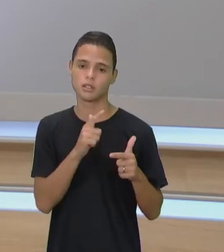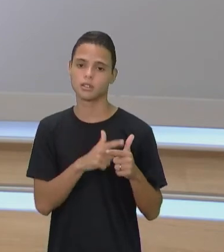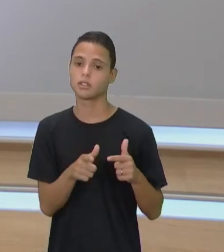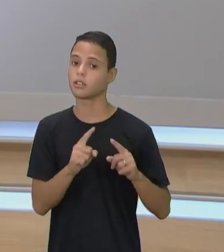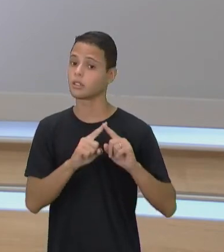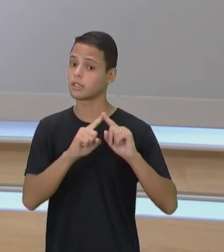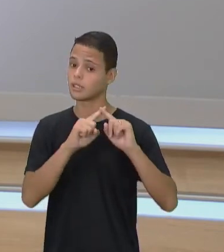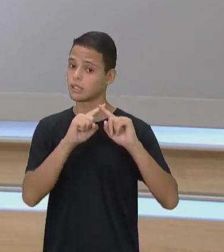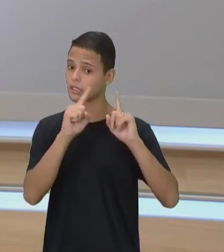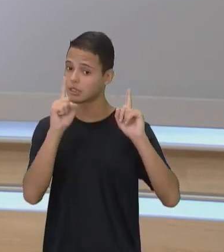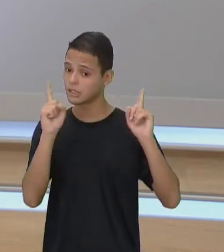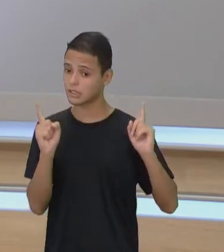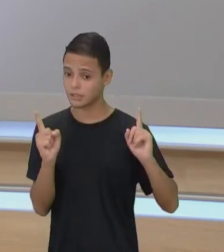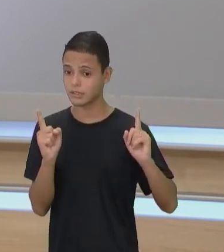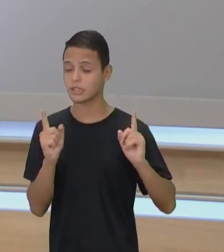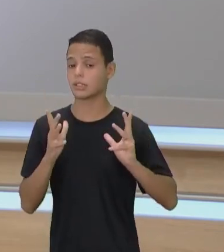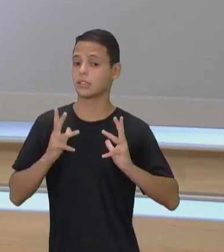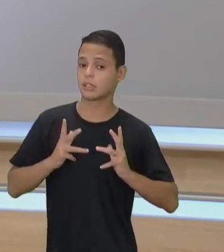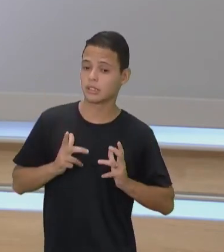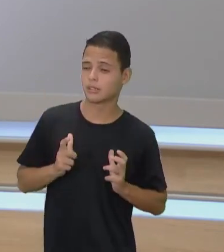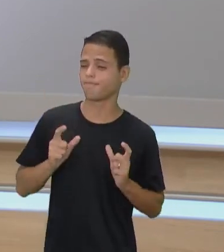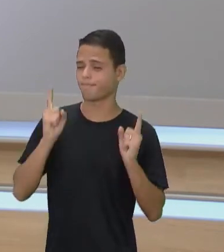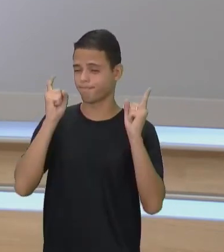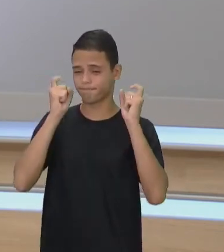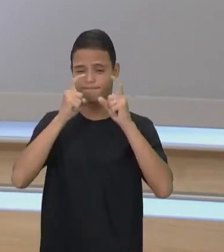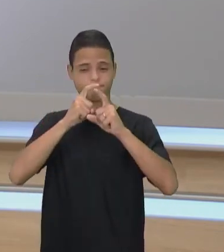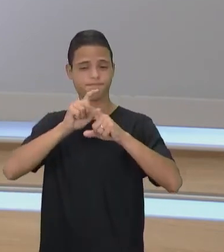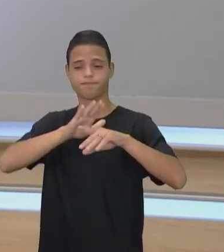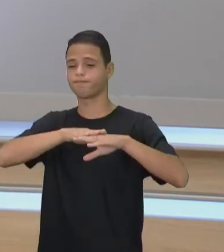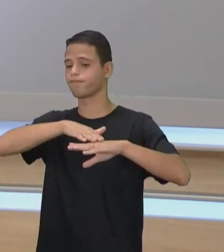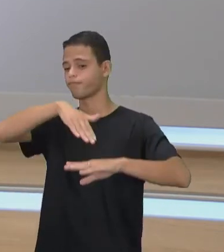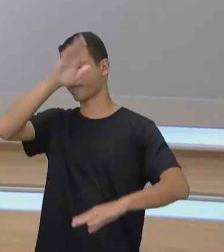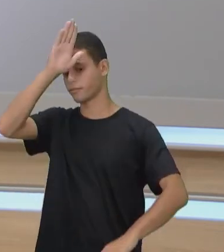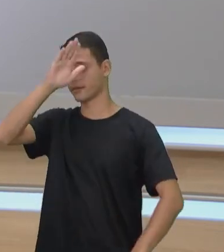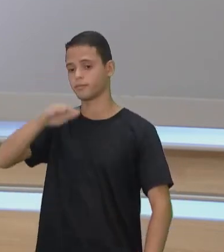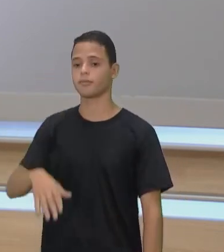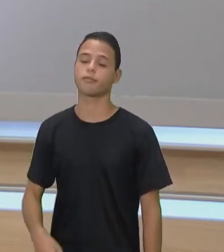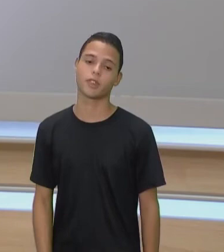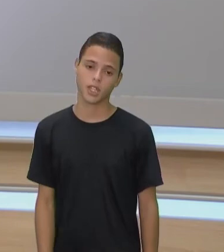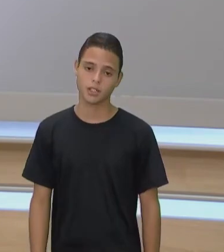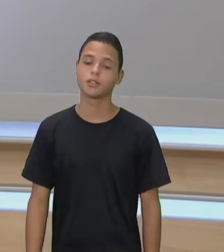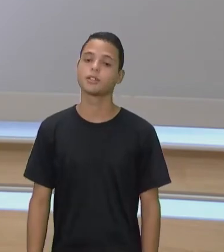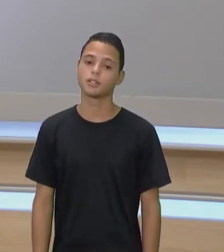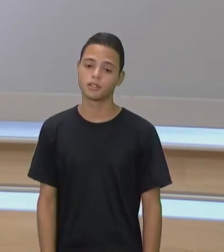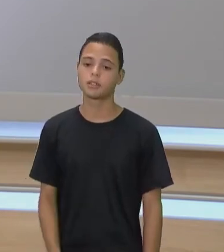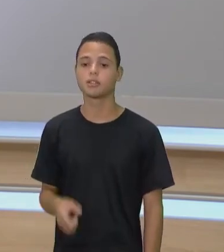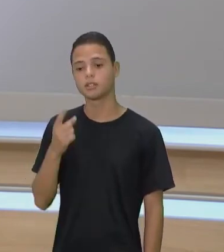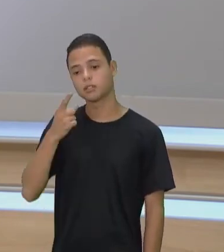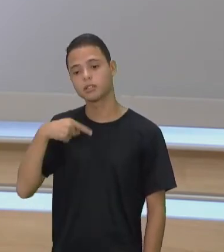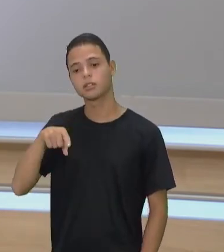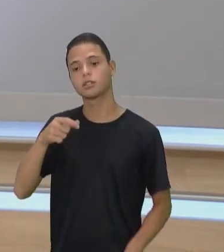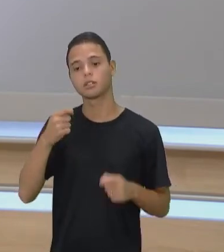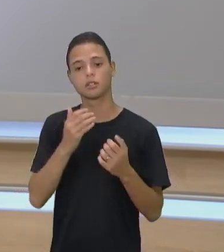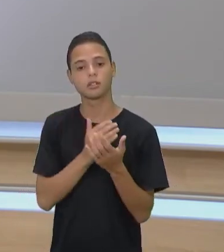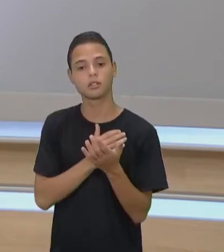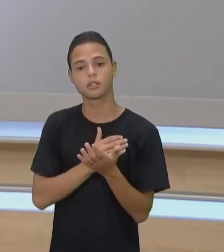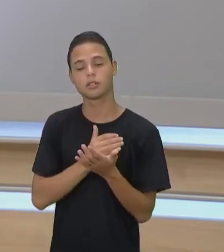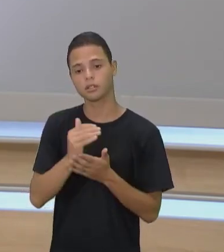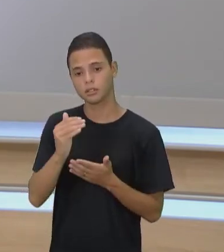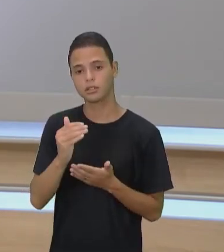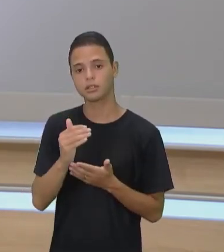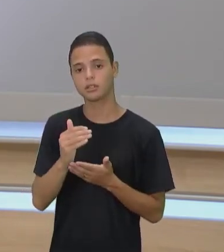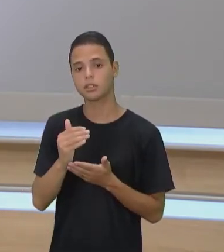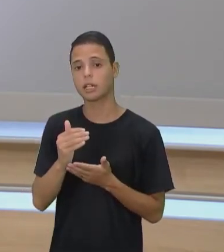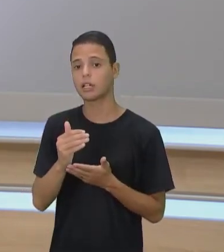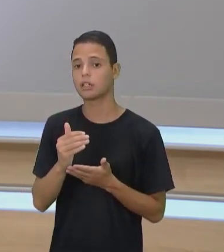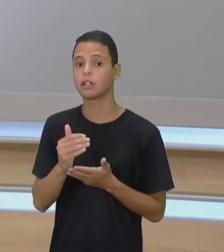mas despoluir é ainda mais difícil, a gente começa a entender que não, a gente já tem que começar a partir, o start